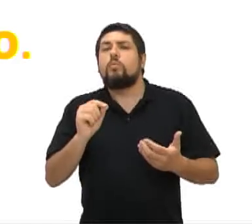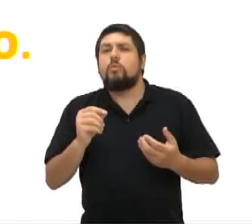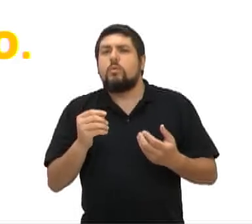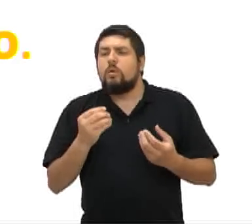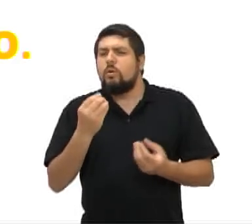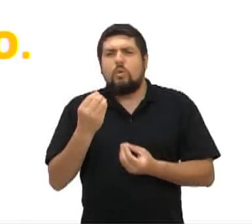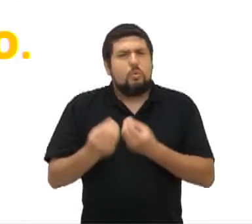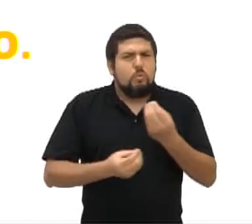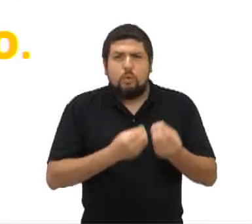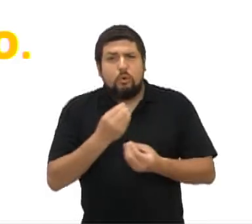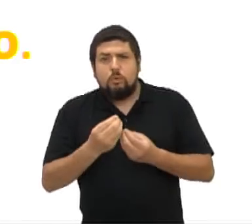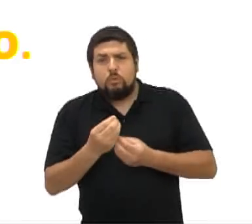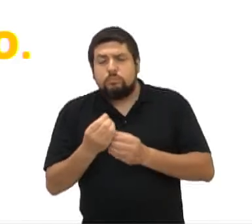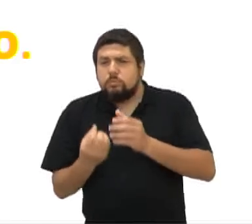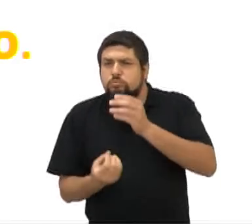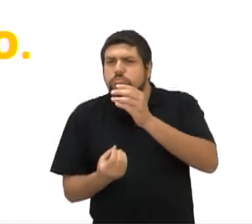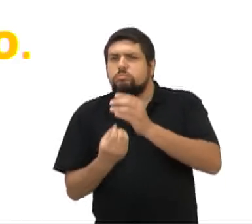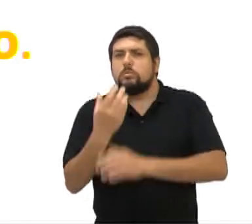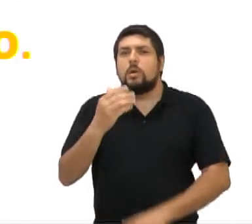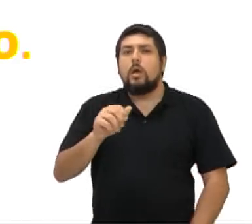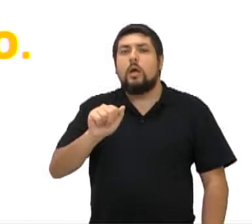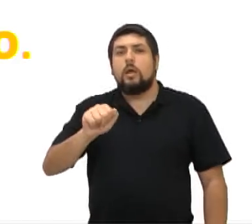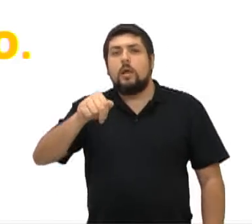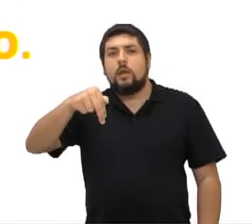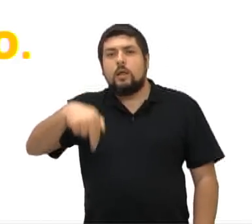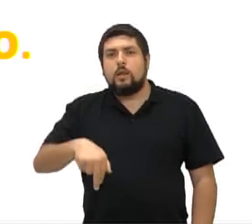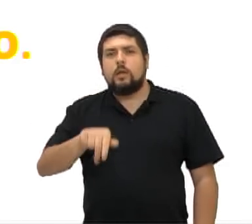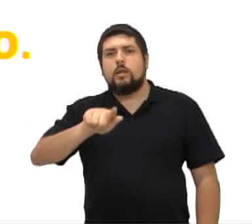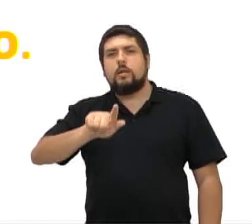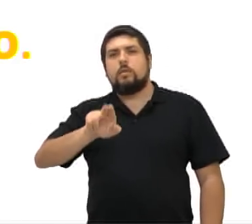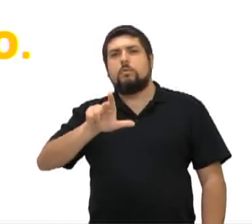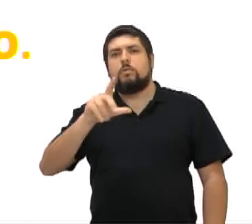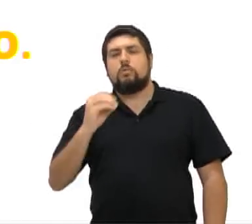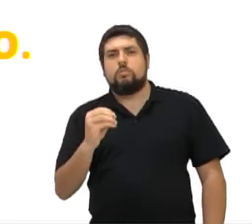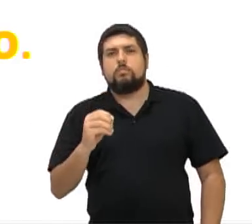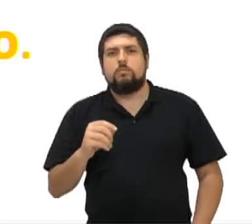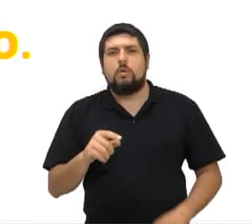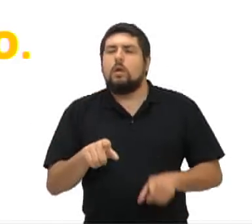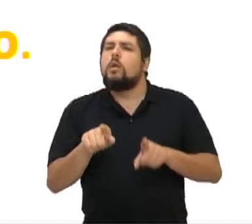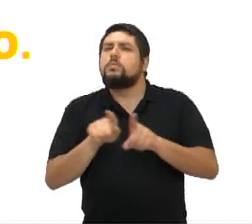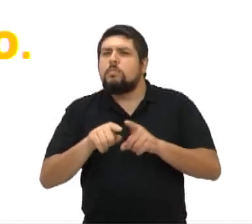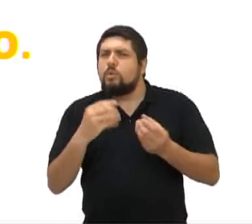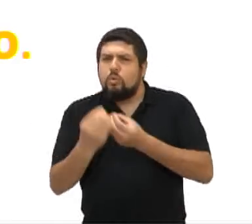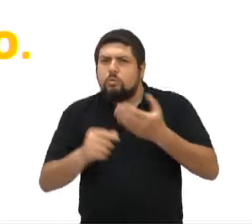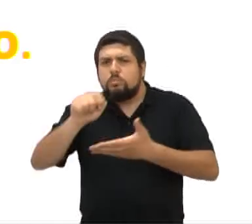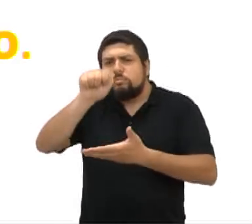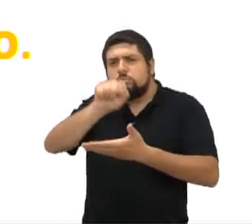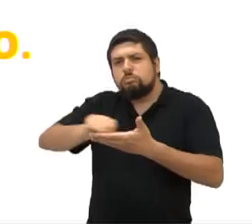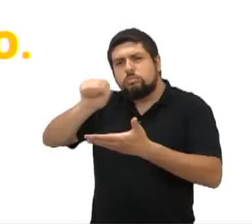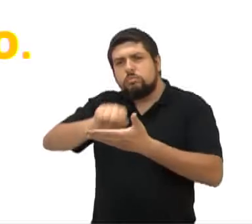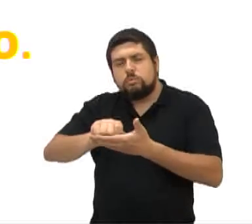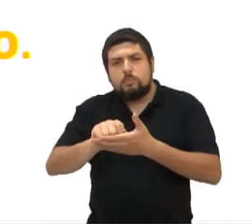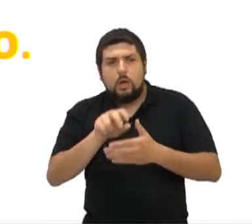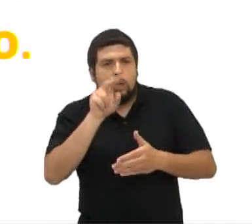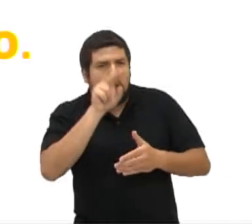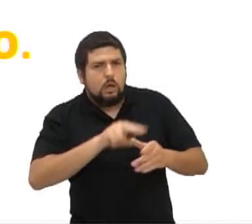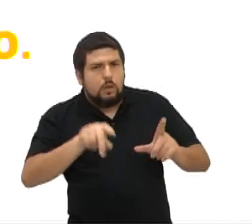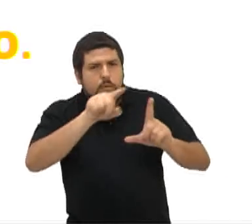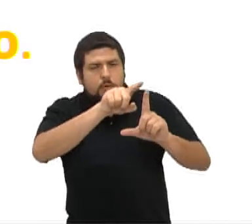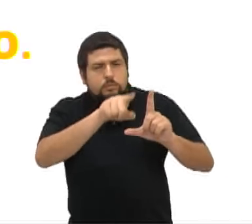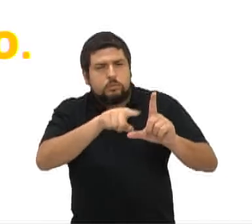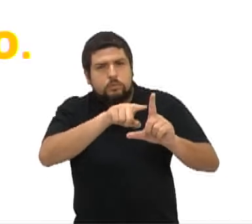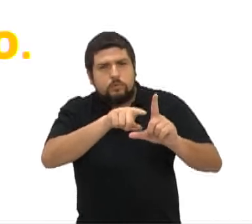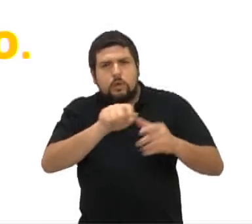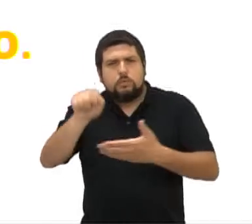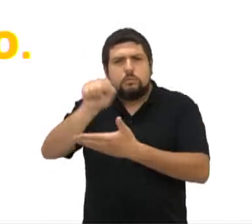se forma um ângulo na matemática e como ele é representado na simbologia matemática. Então, o ângulo,